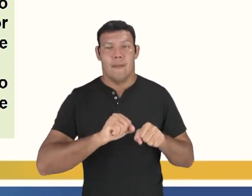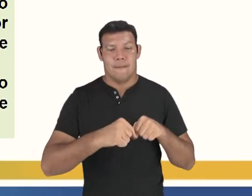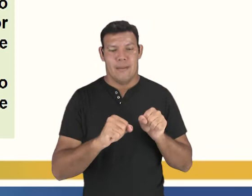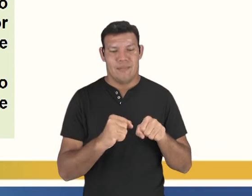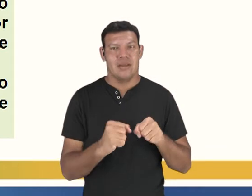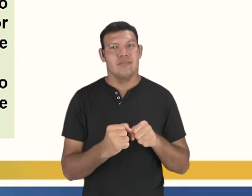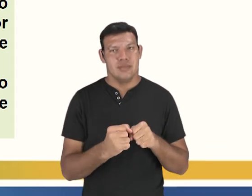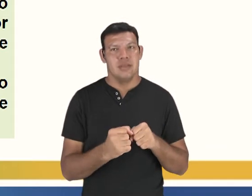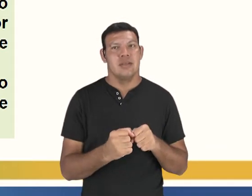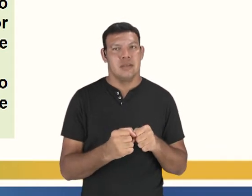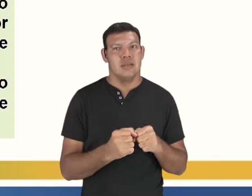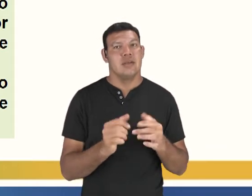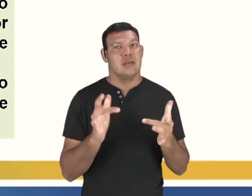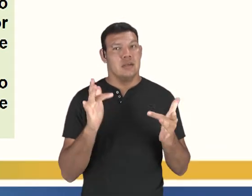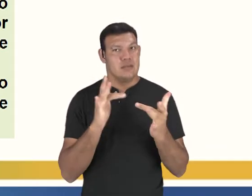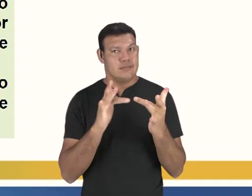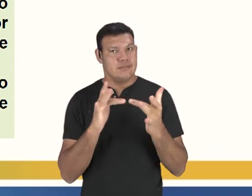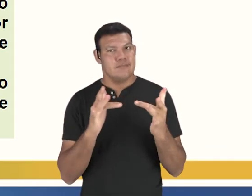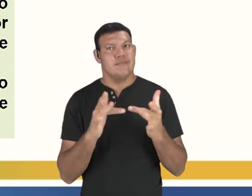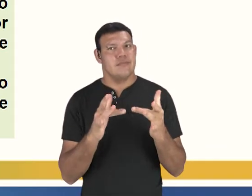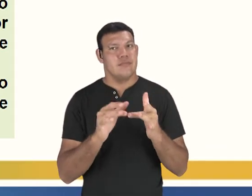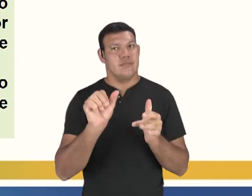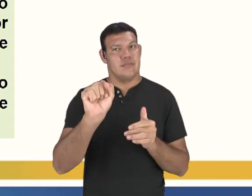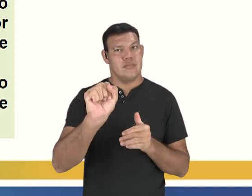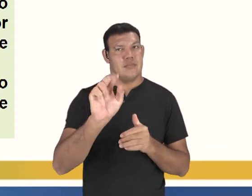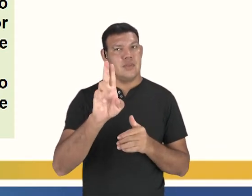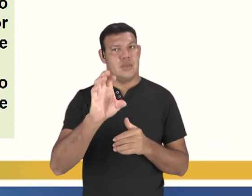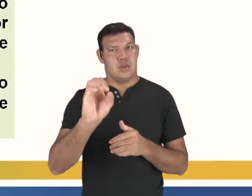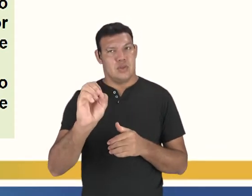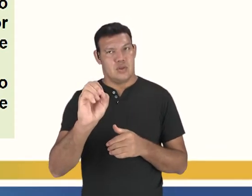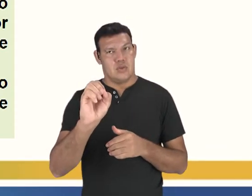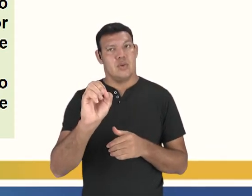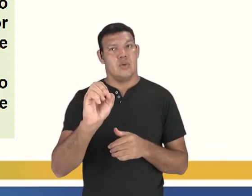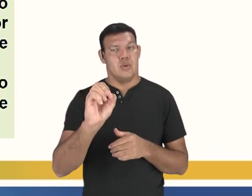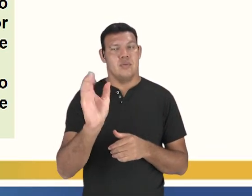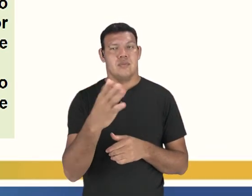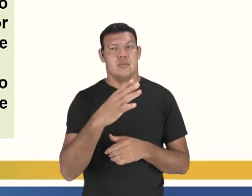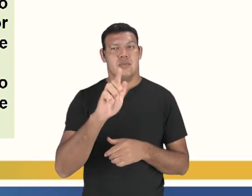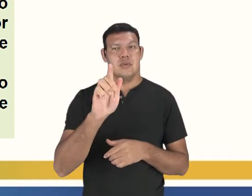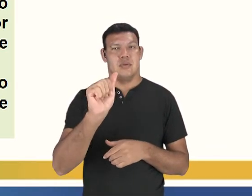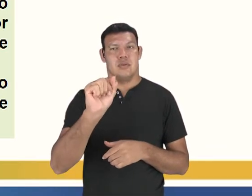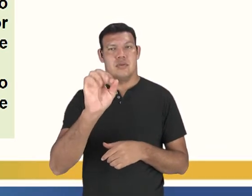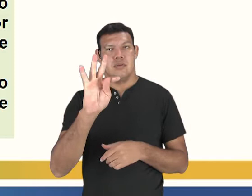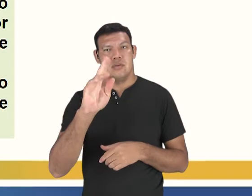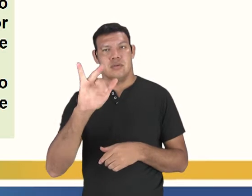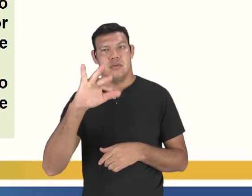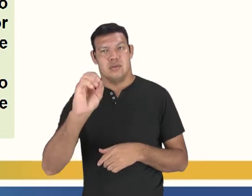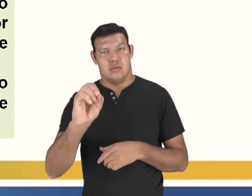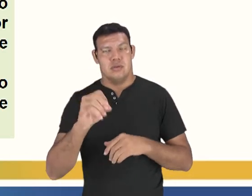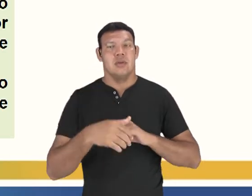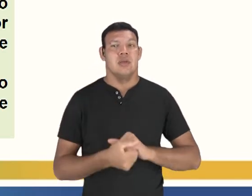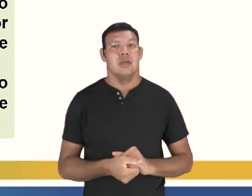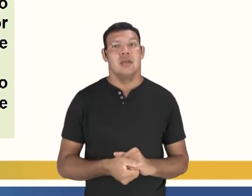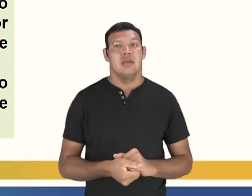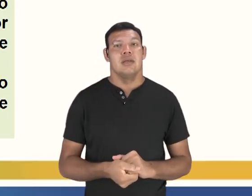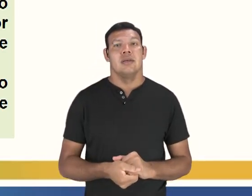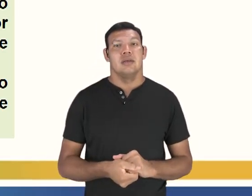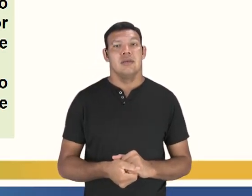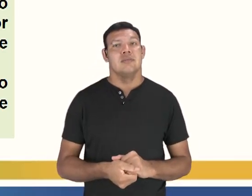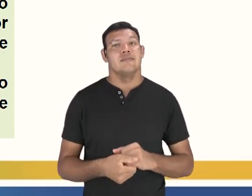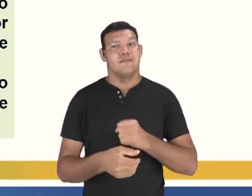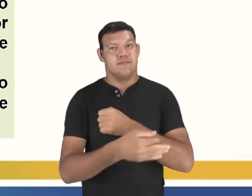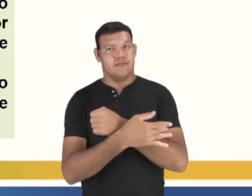ele vai entrar em contato com o suco gástrico, né, que é formado ali por ácido clorídrico em maior parte, tá? Esse ácido já